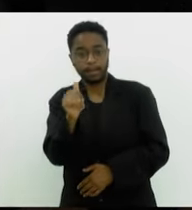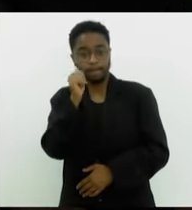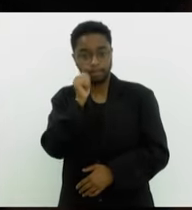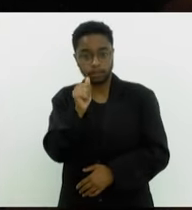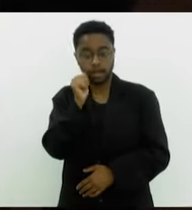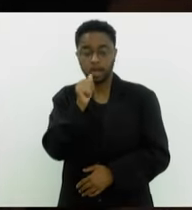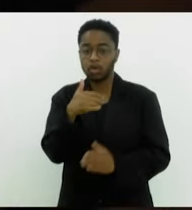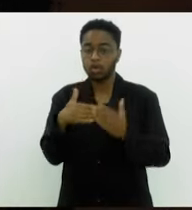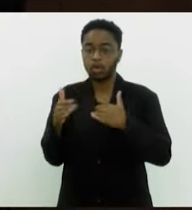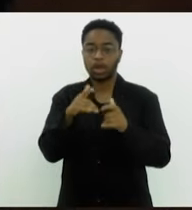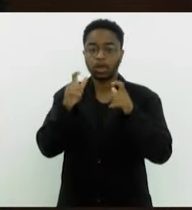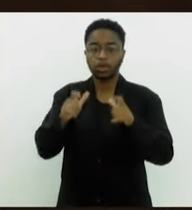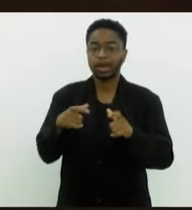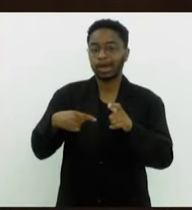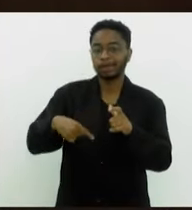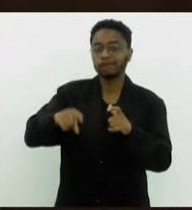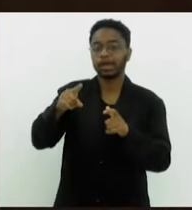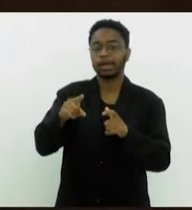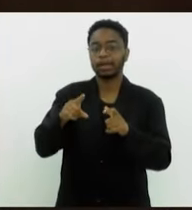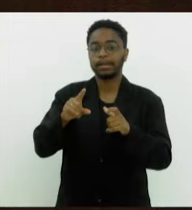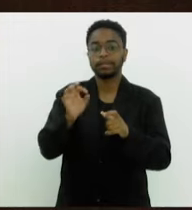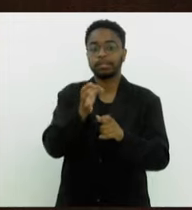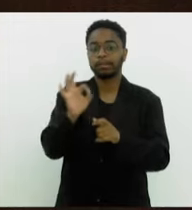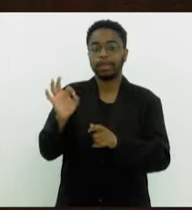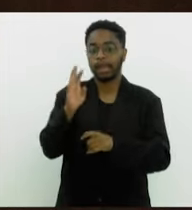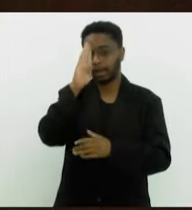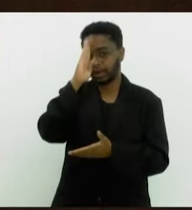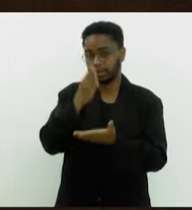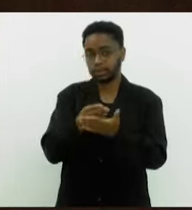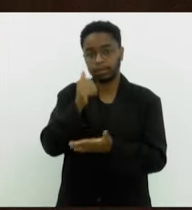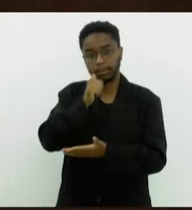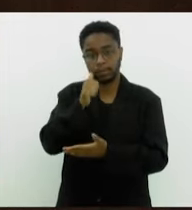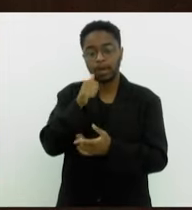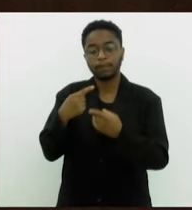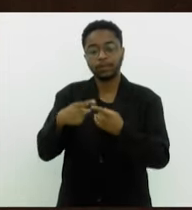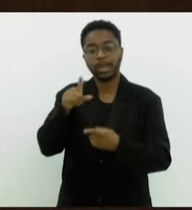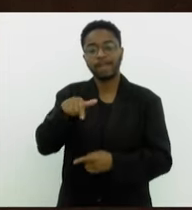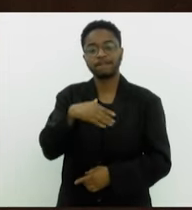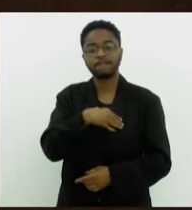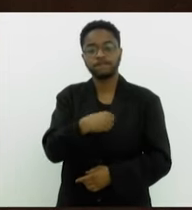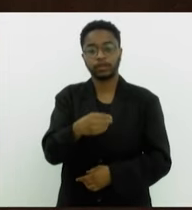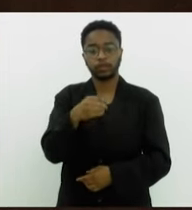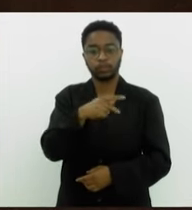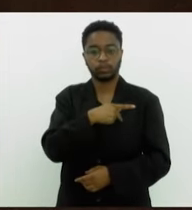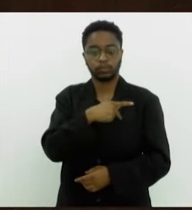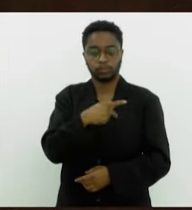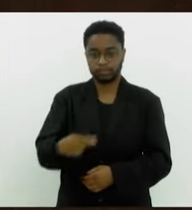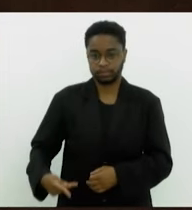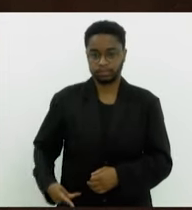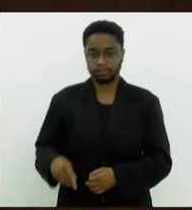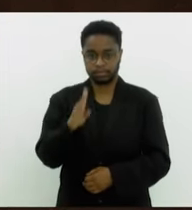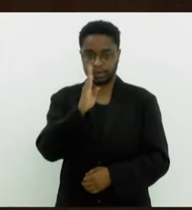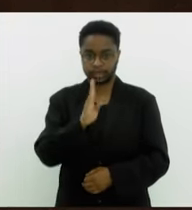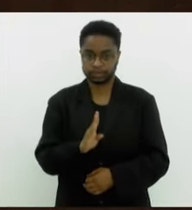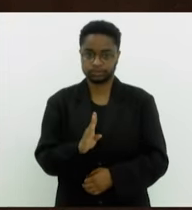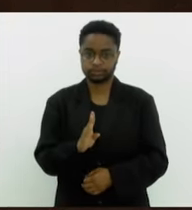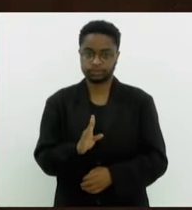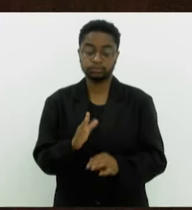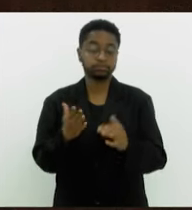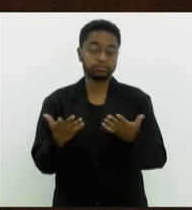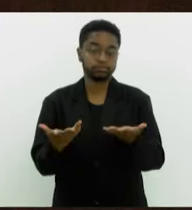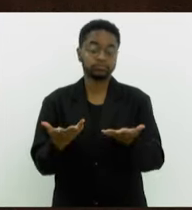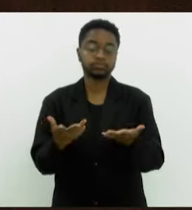que ninguém acreditaria nela, por conta dele ser filho do presidente do Brasil. Quer dizer,